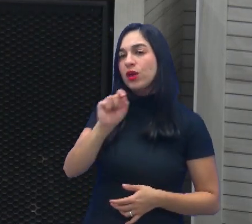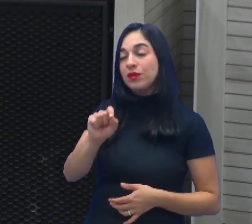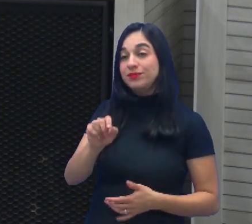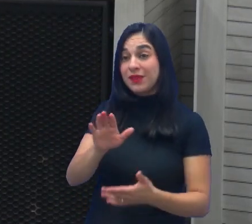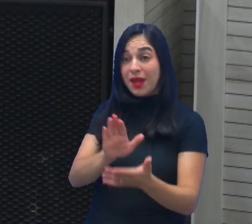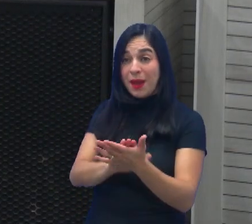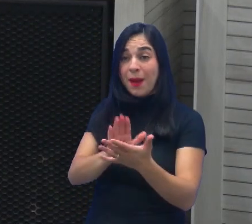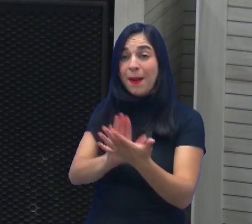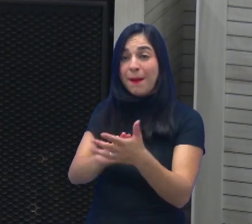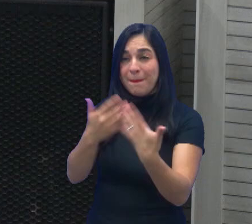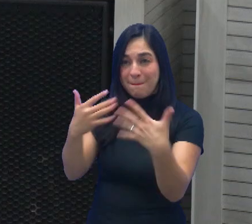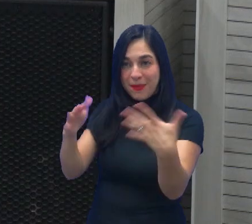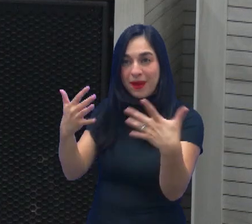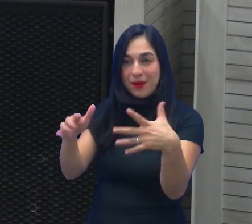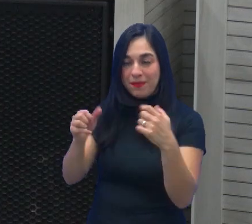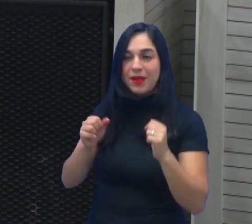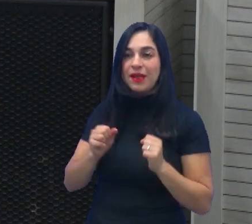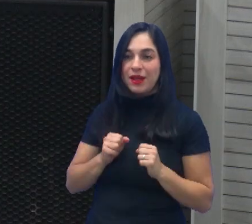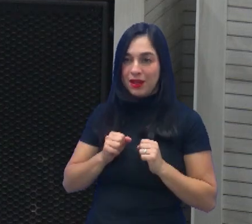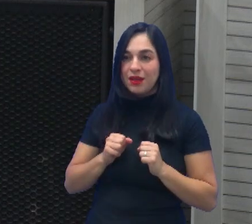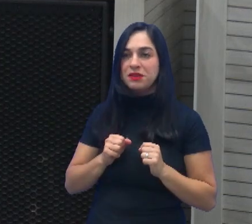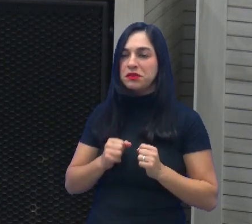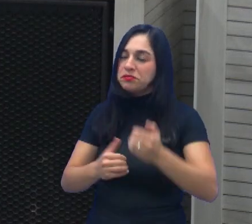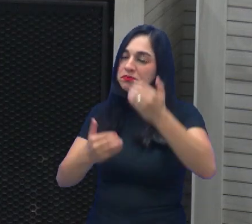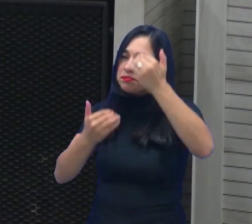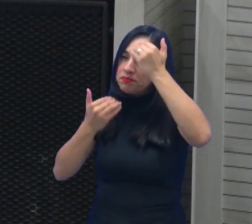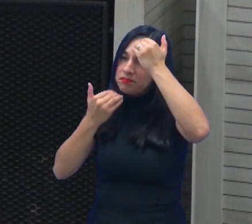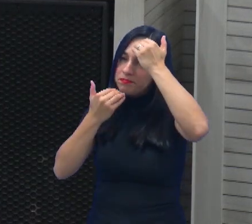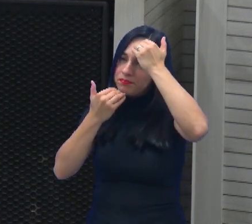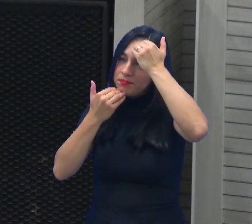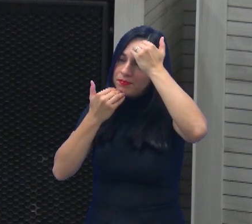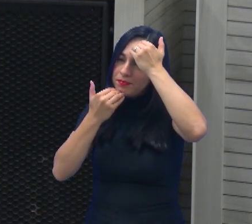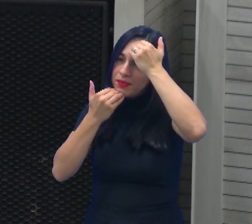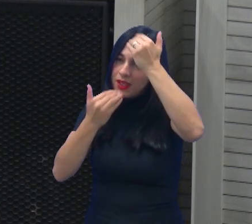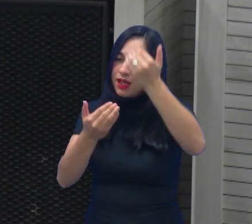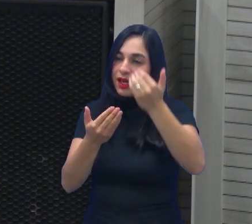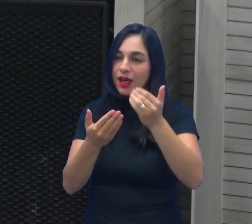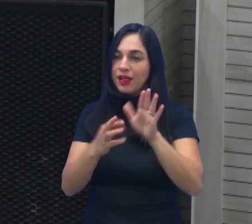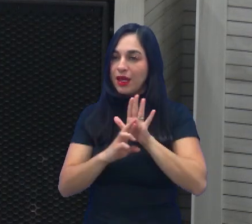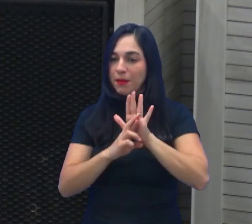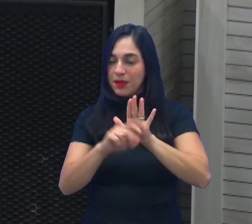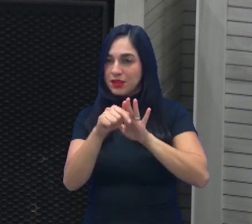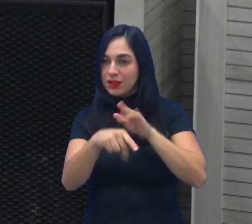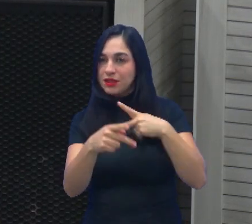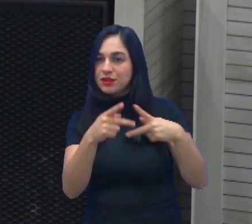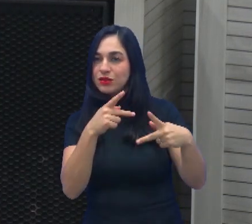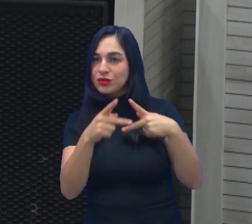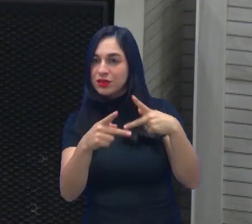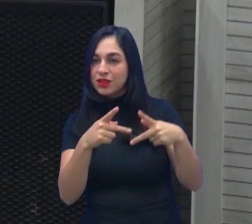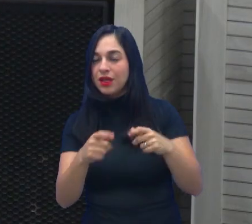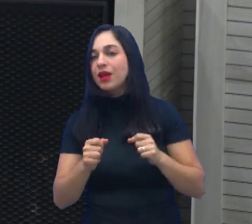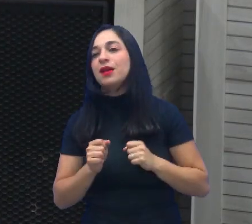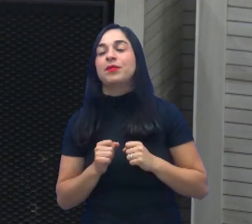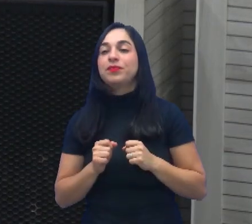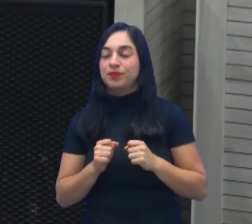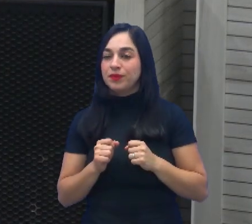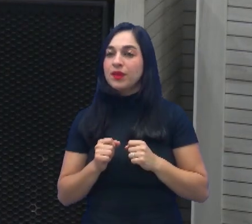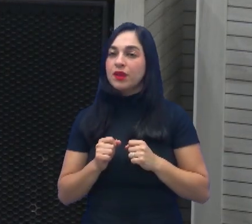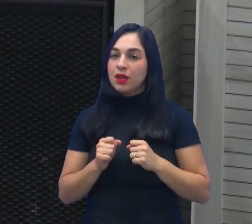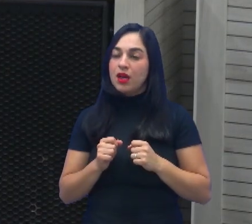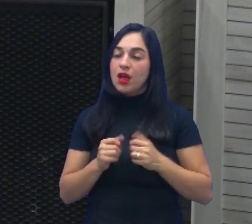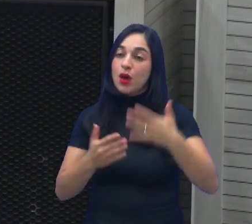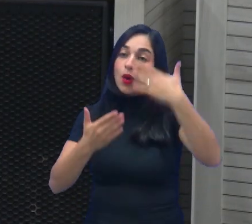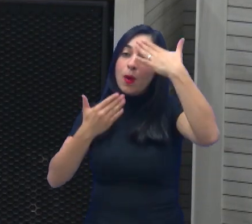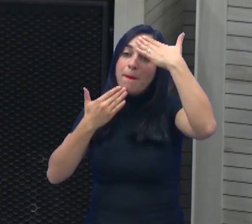parabéns, tá? Muito obrigado por você representar a nossa cidade, muito obrigado por você